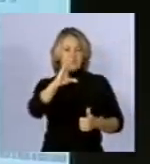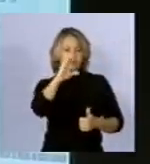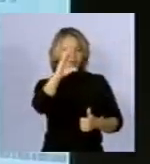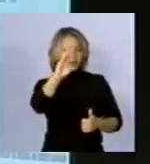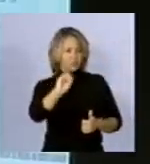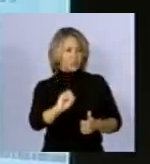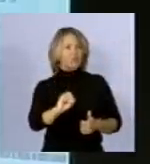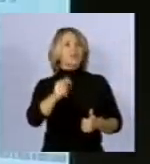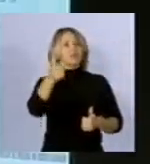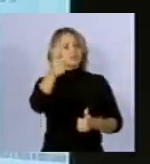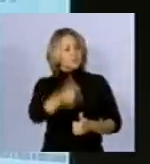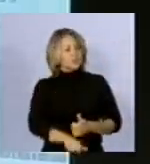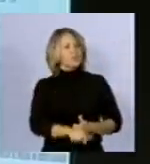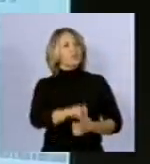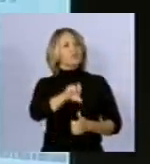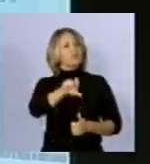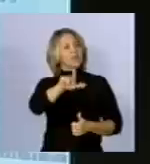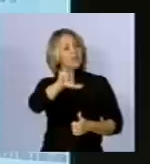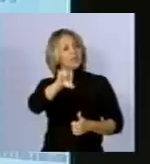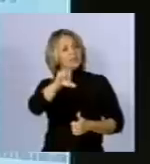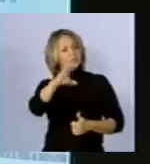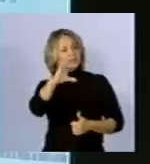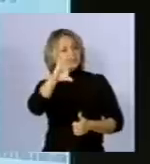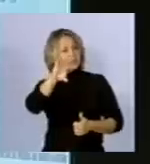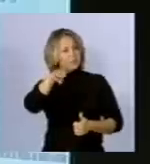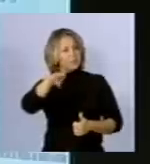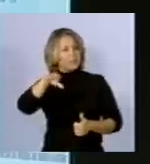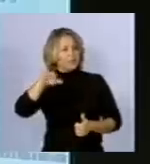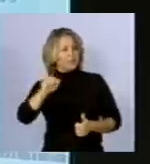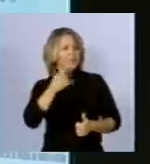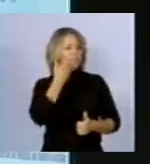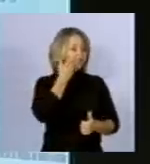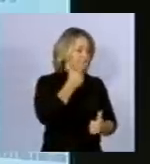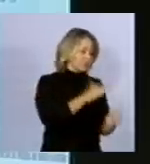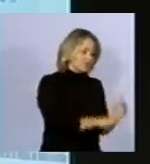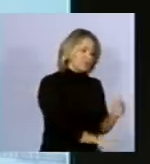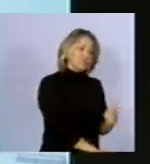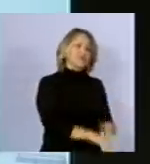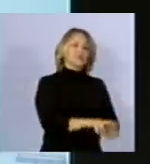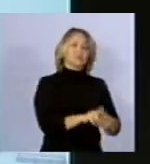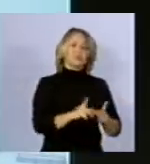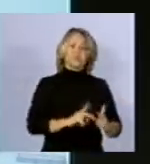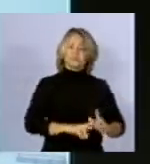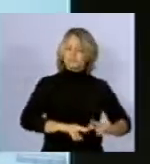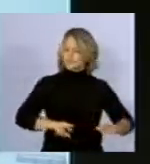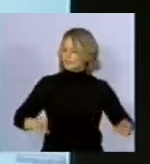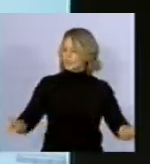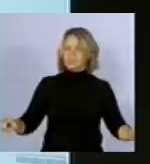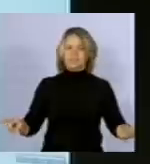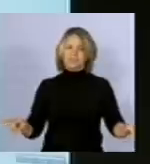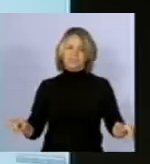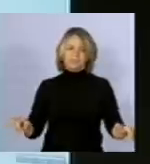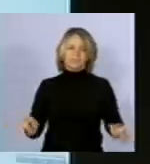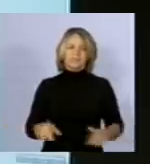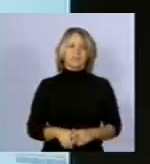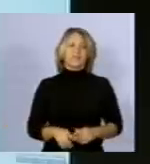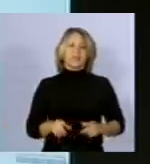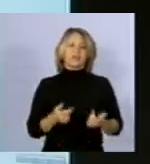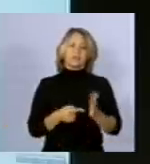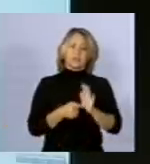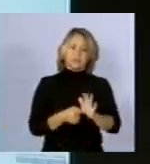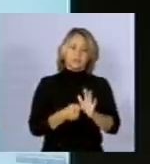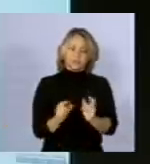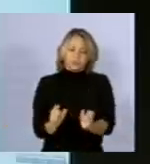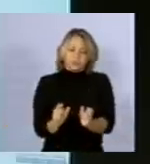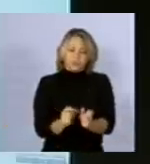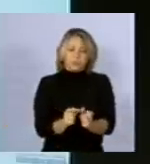novamente leucemia infantil risco de câncer e doenças degenerativas eh enfim e aqui um pouco o